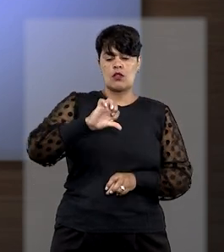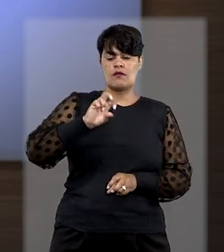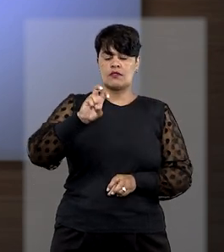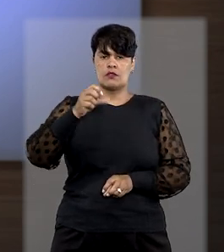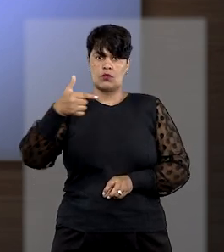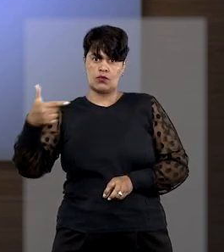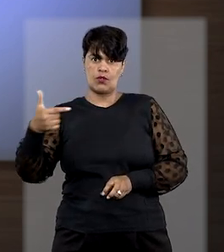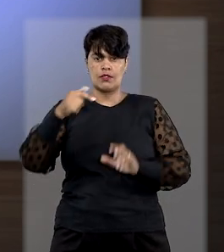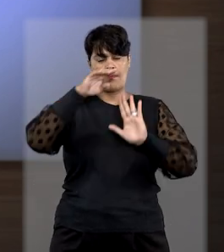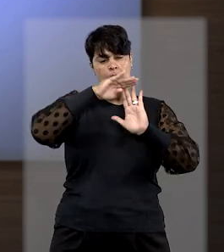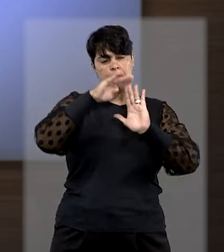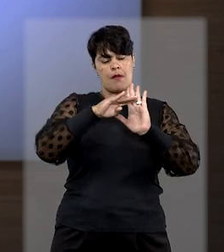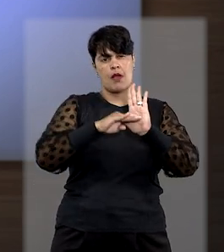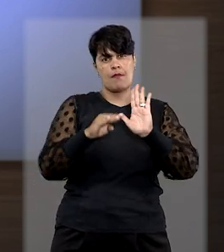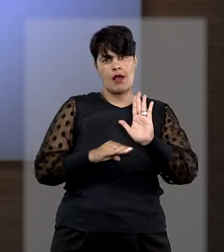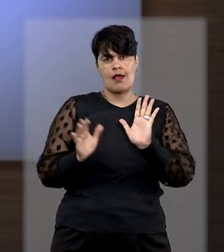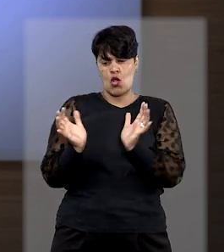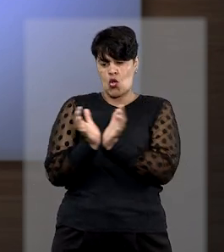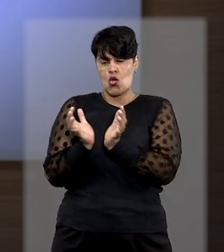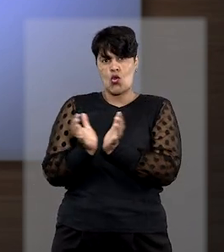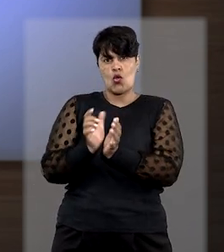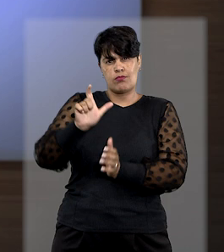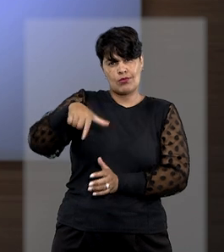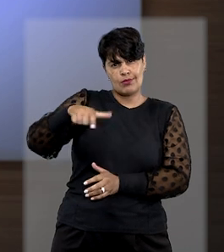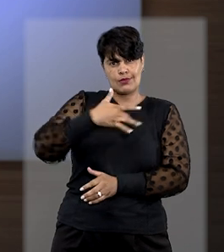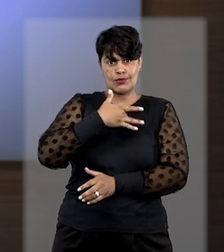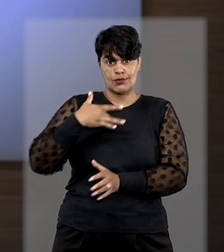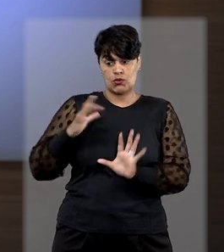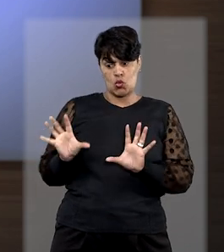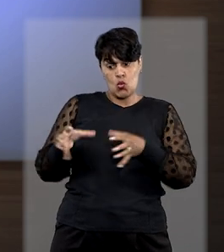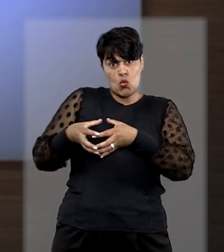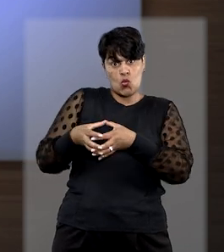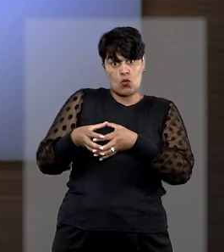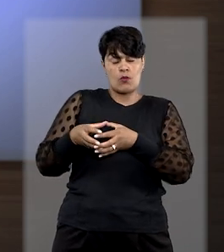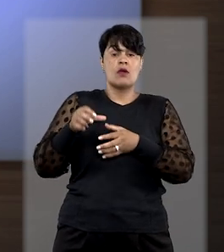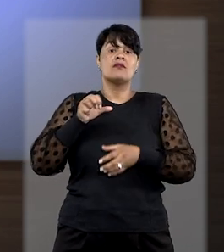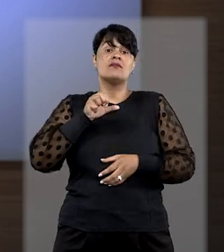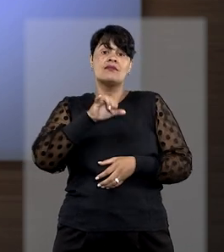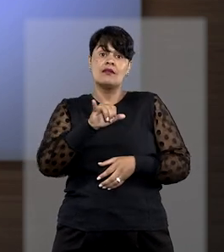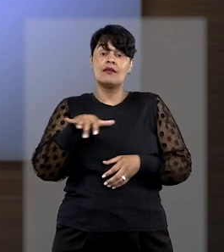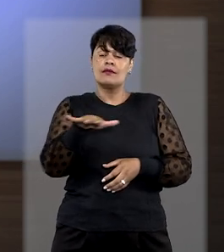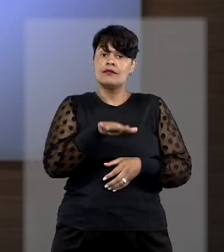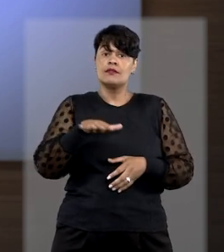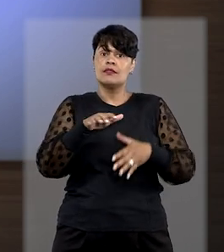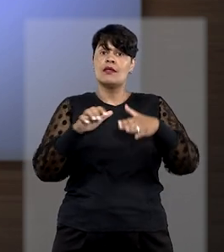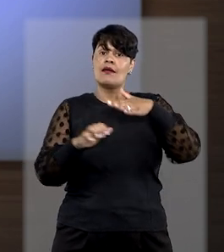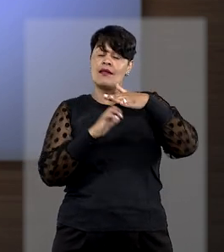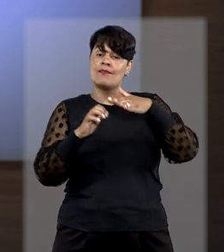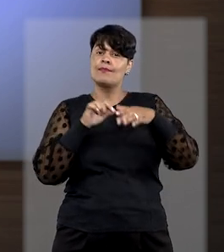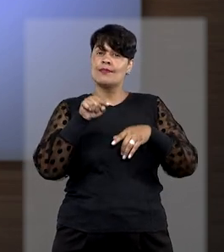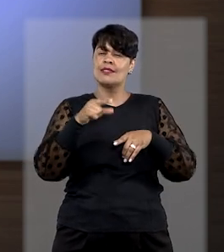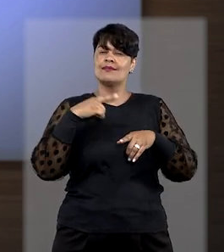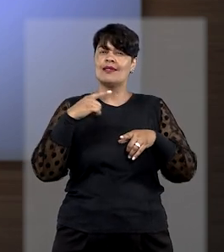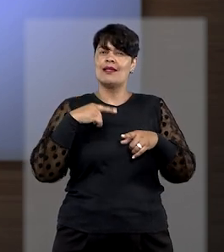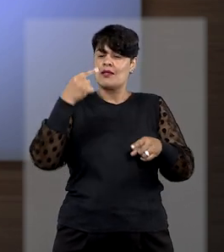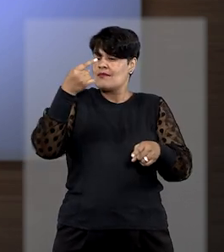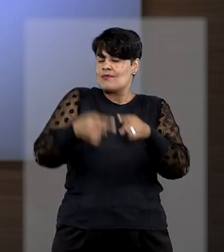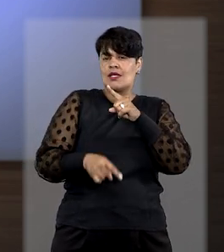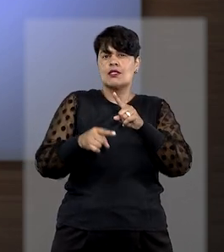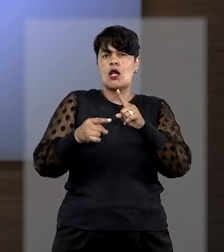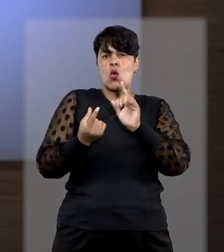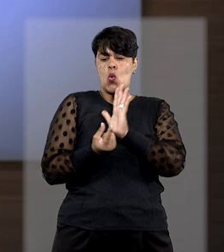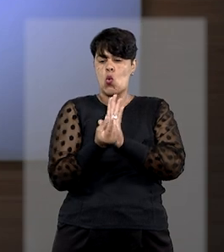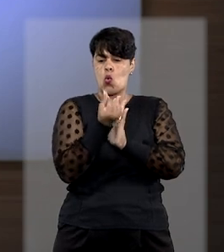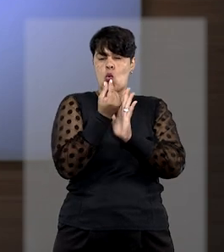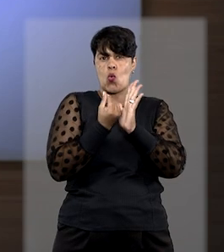aos planos coletivos, ressalvando-se quanto às entidades de autogestão, a inaplicabilidade do Código de Defesa do